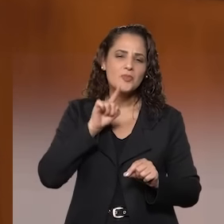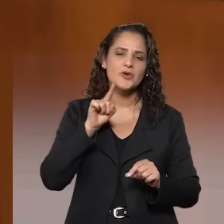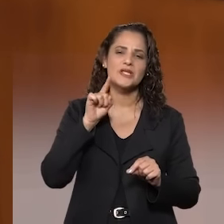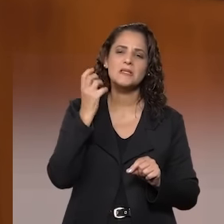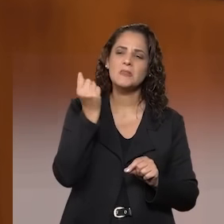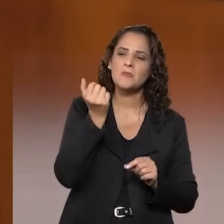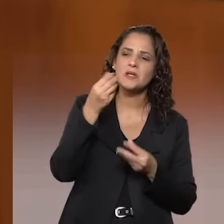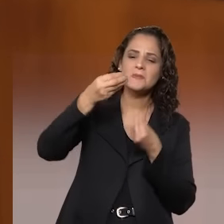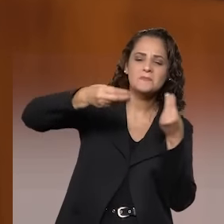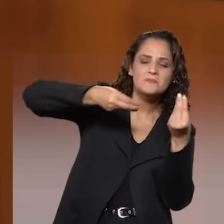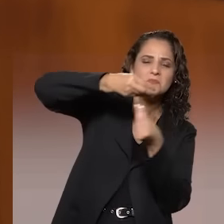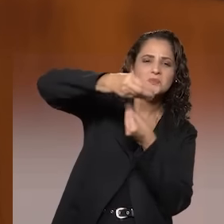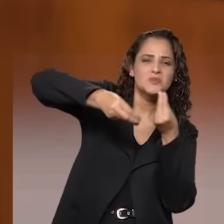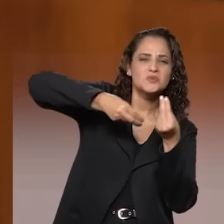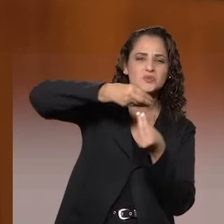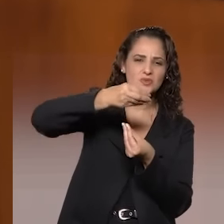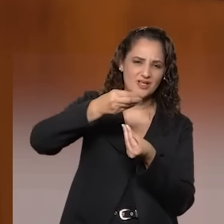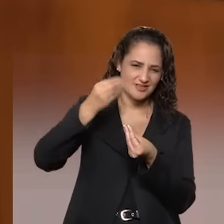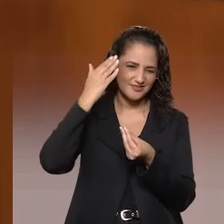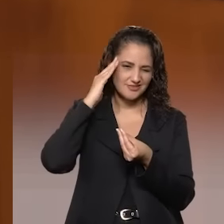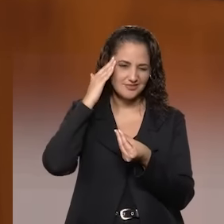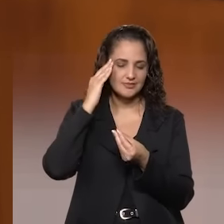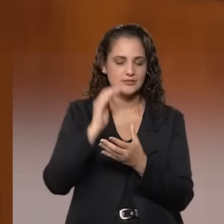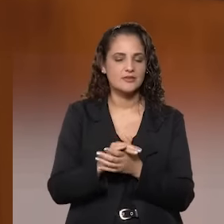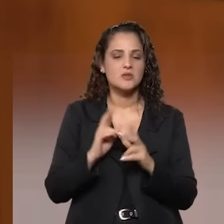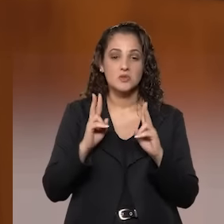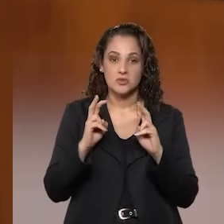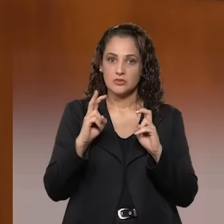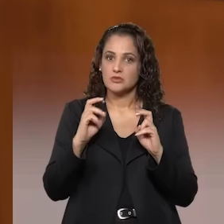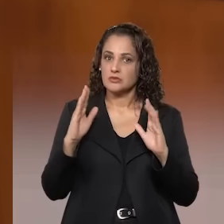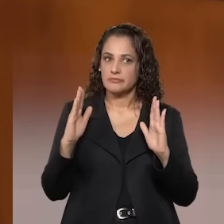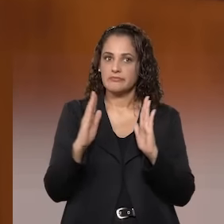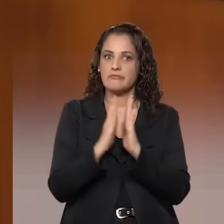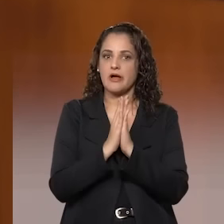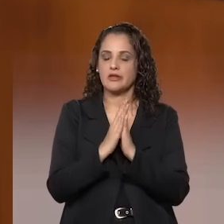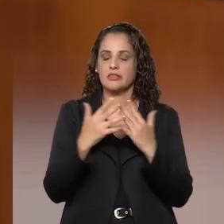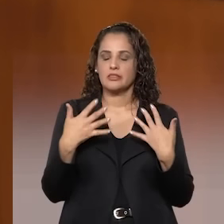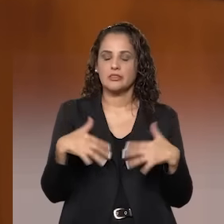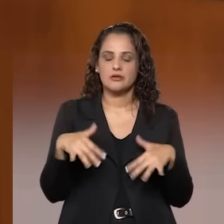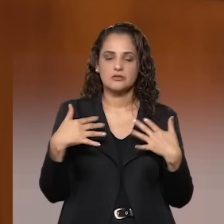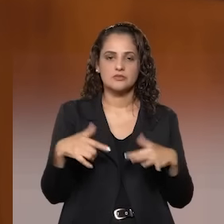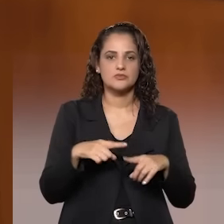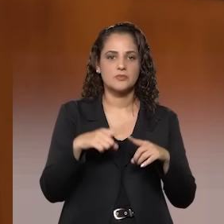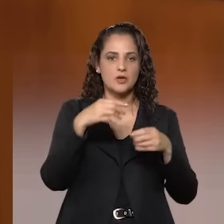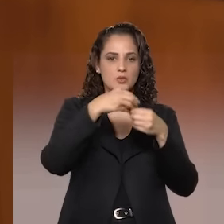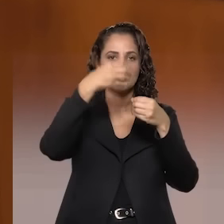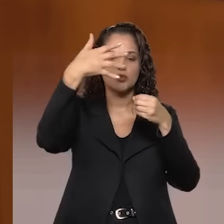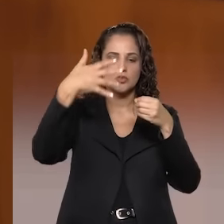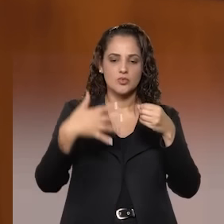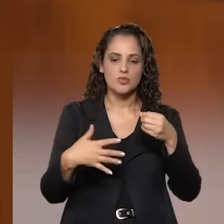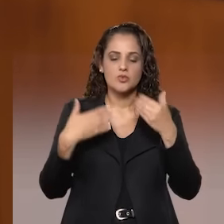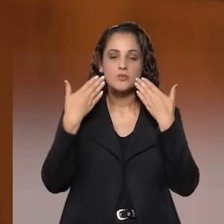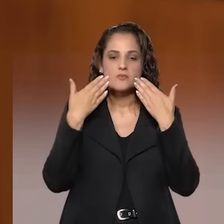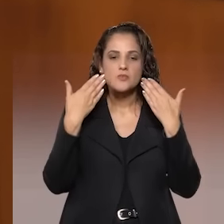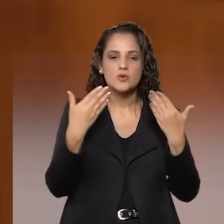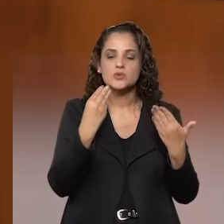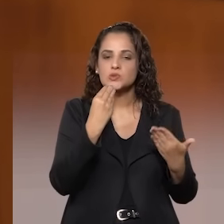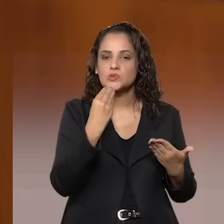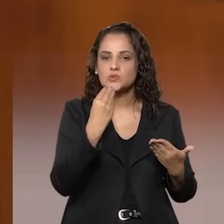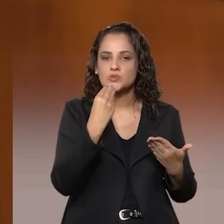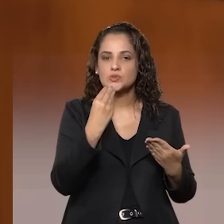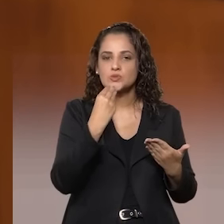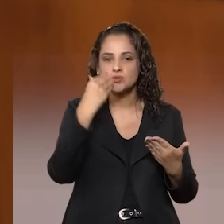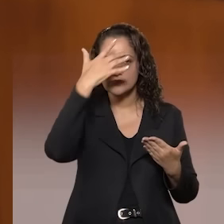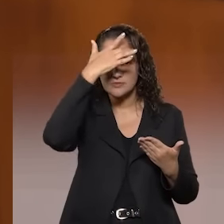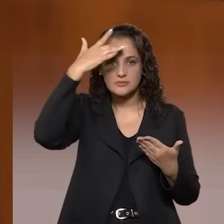branquíssimo o o título eh ele é um pouco impactante Mas o conteúdo ele revela